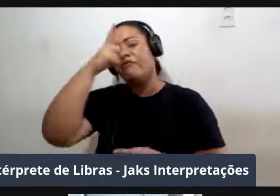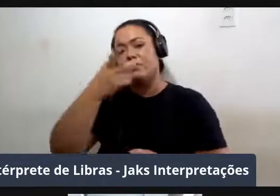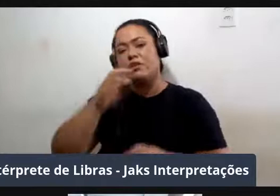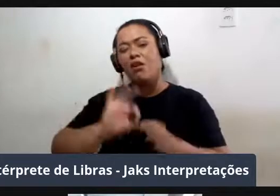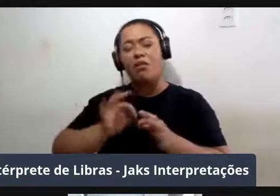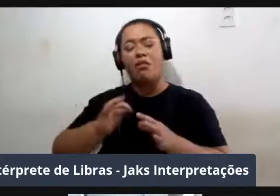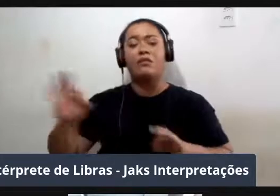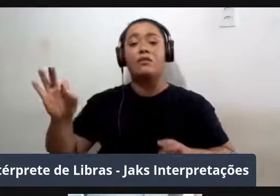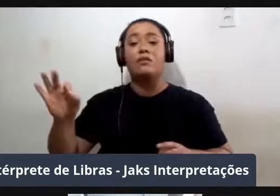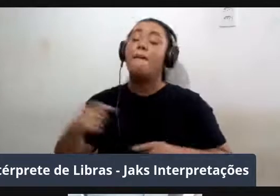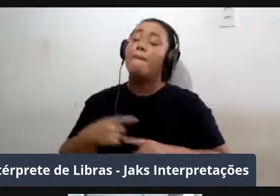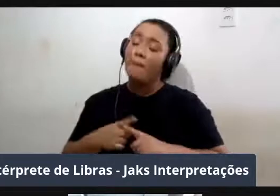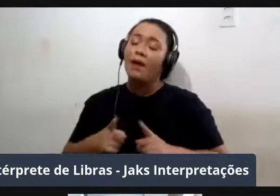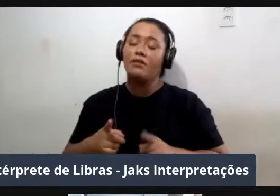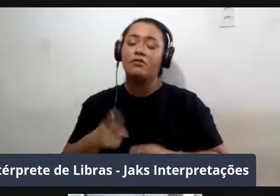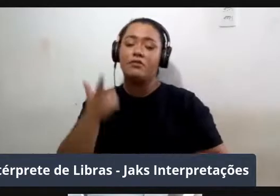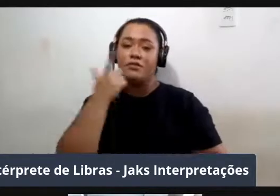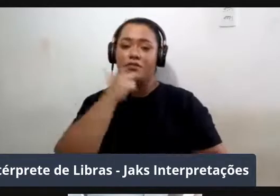reunir.